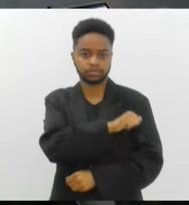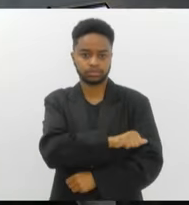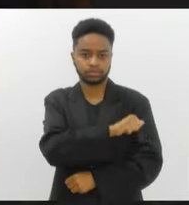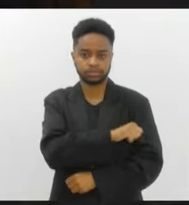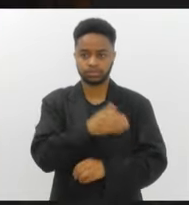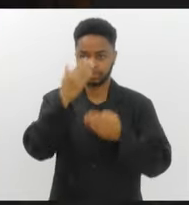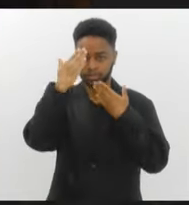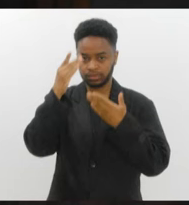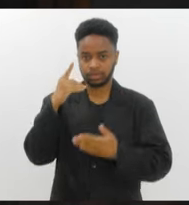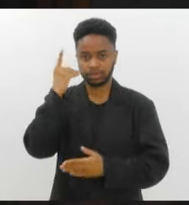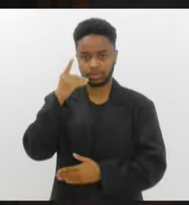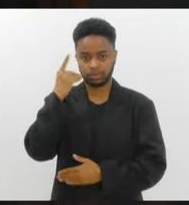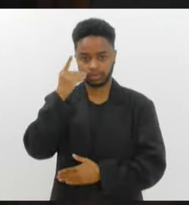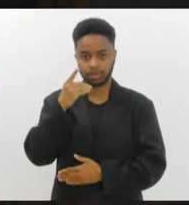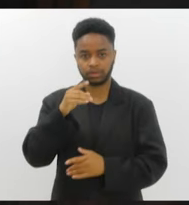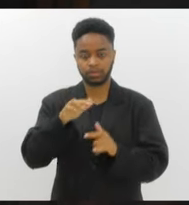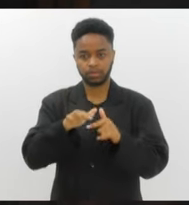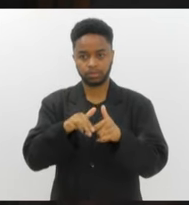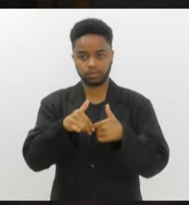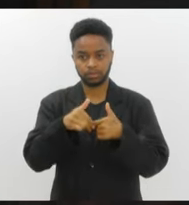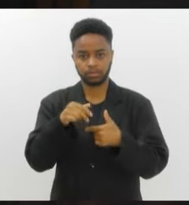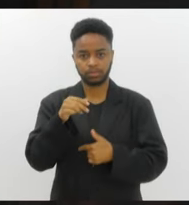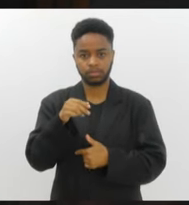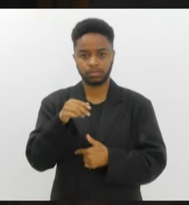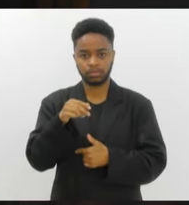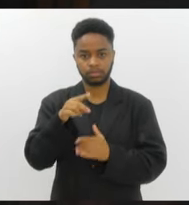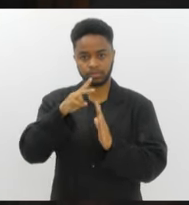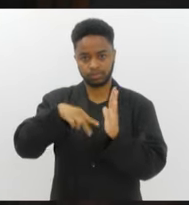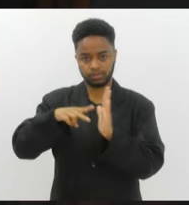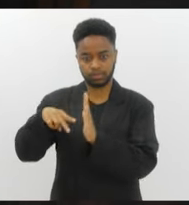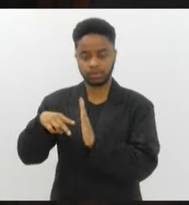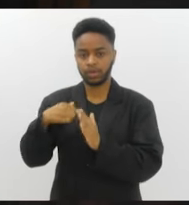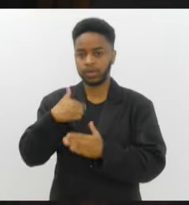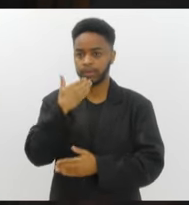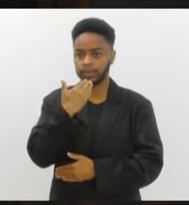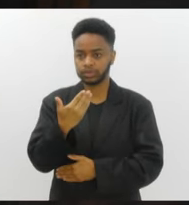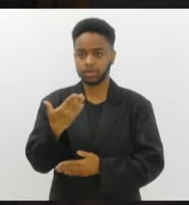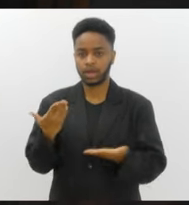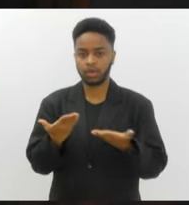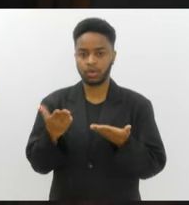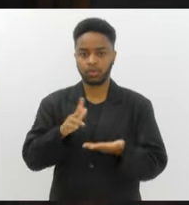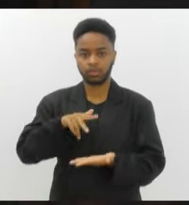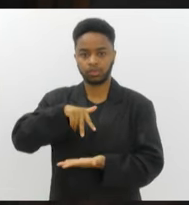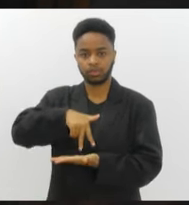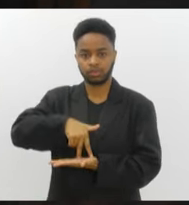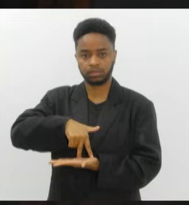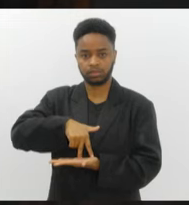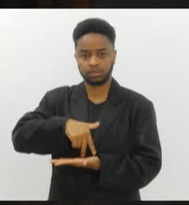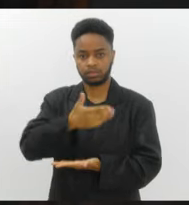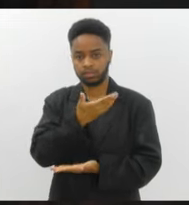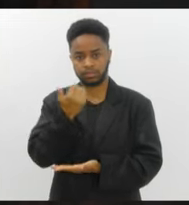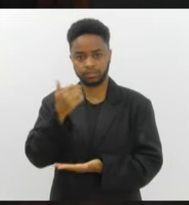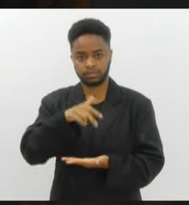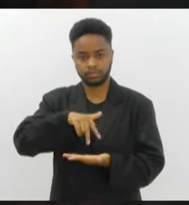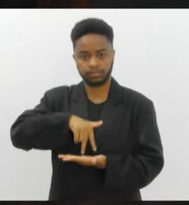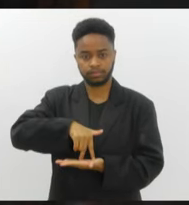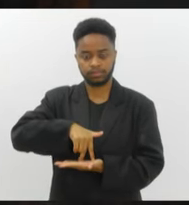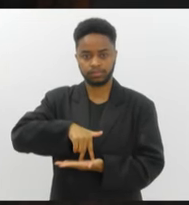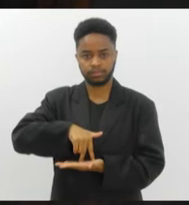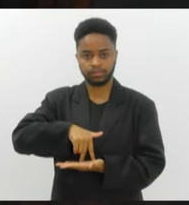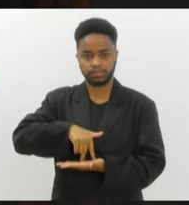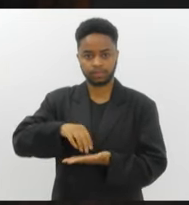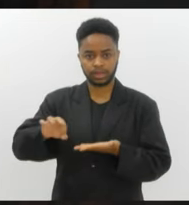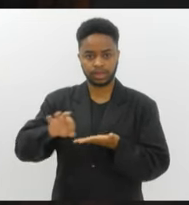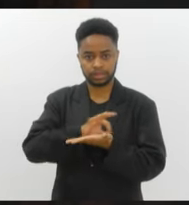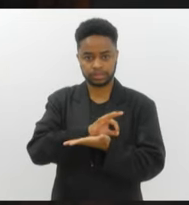Muito obrigado, deputado Bruno Boareto. Solicito que Vossa Excelência suba aqui para fazer a